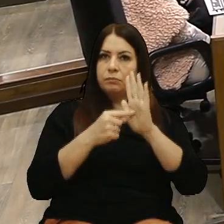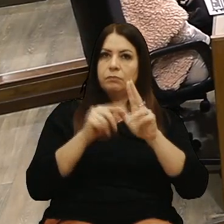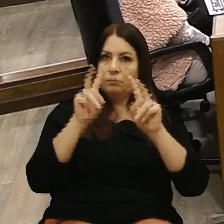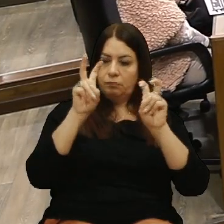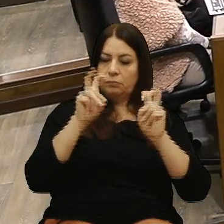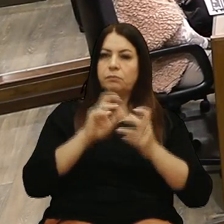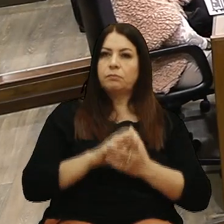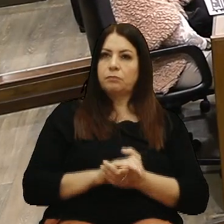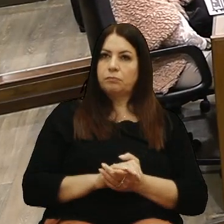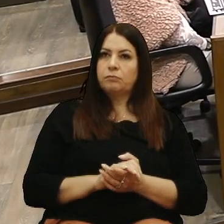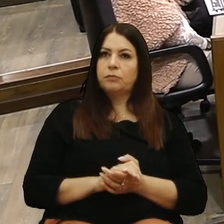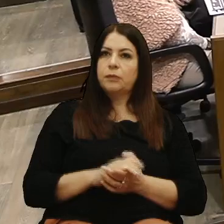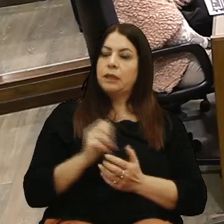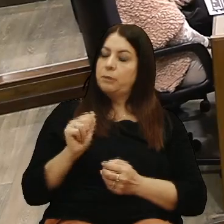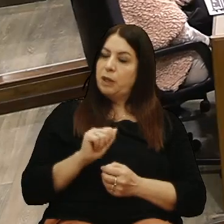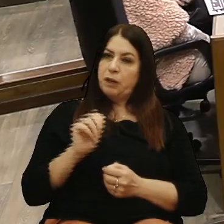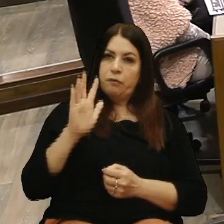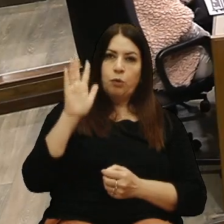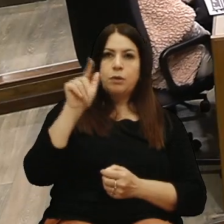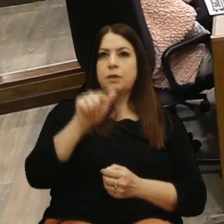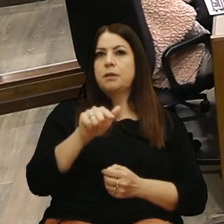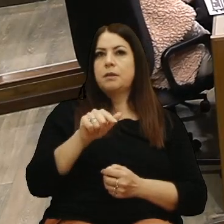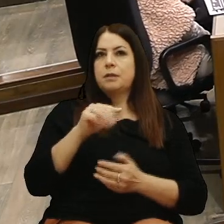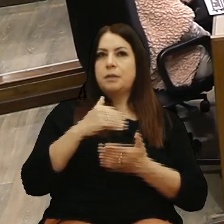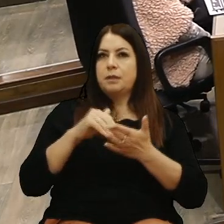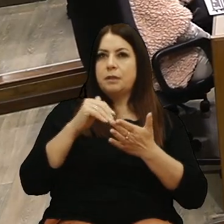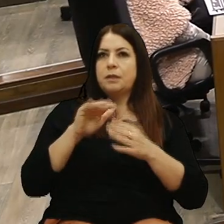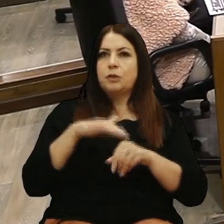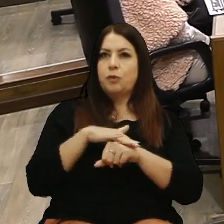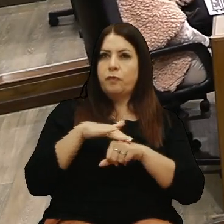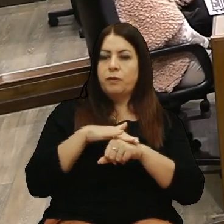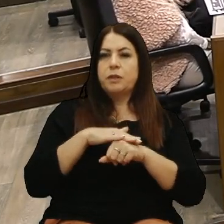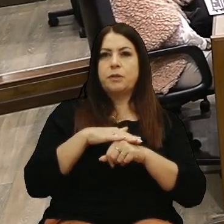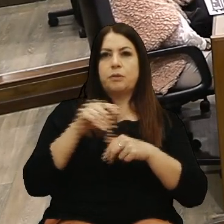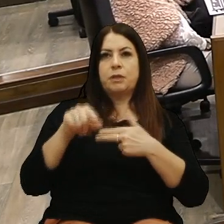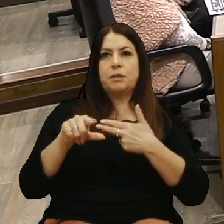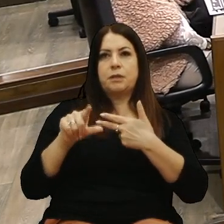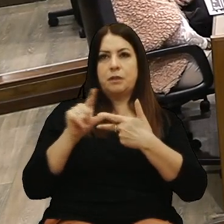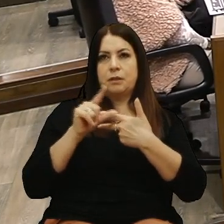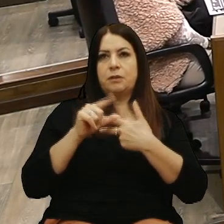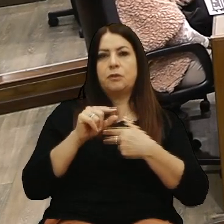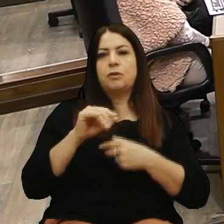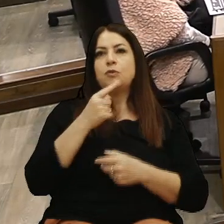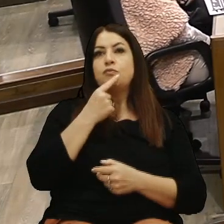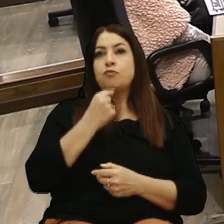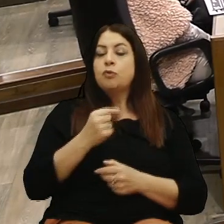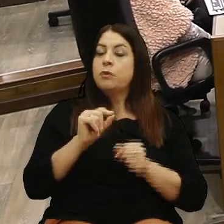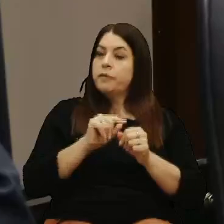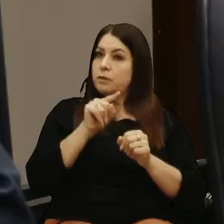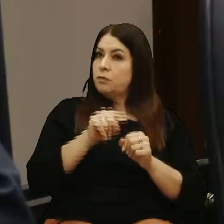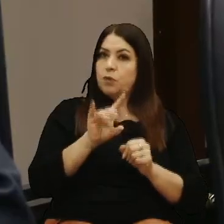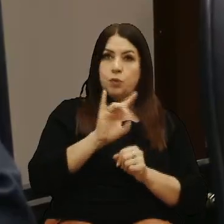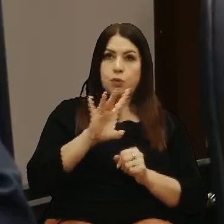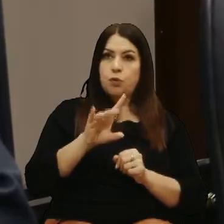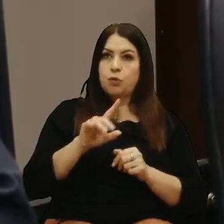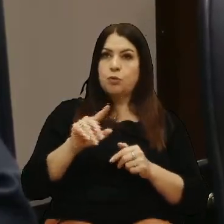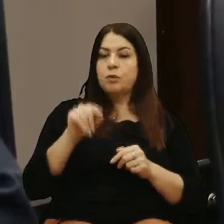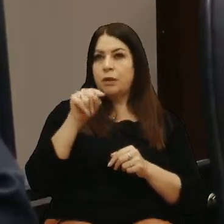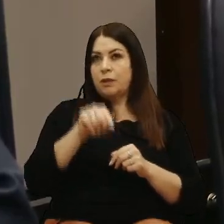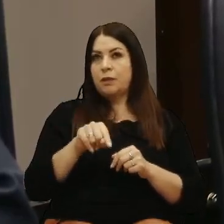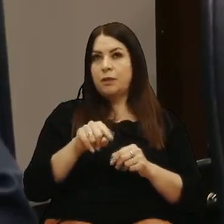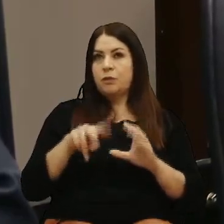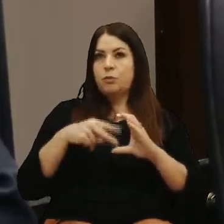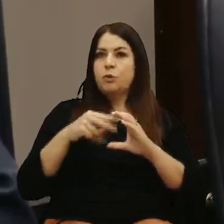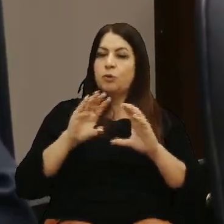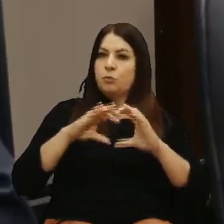né? A gente tem que valorizar secretários que conversam com o Legislativo. E o João Wes é uma pessoa que está fazendo isso, não só com o Legislativo, mas também com